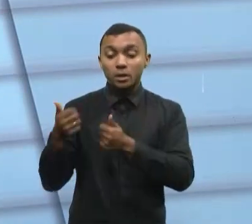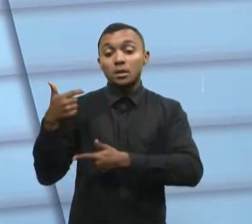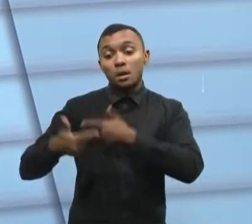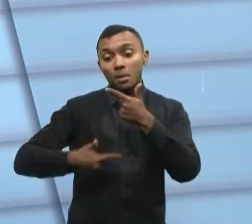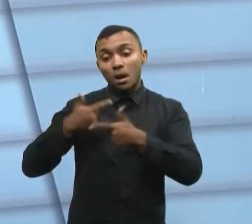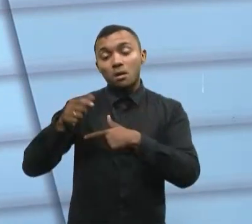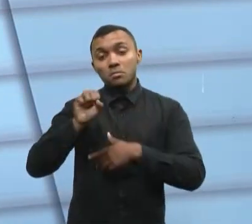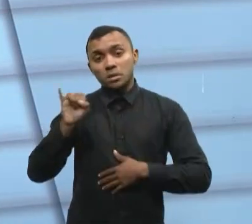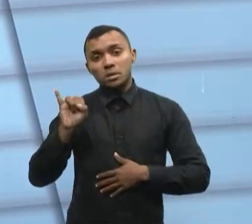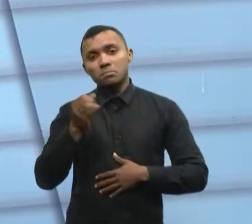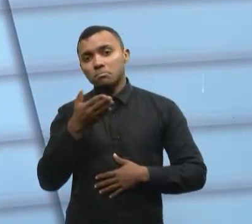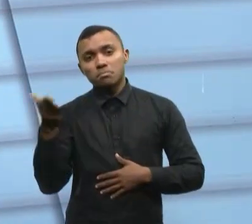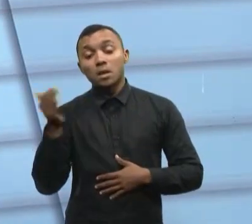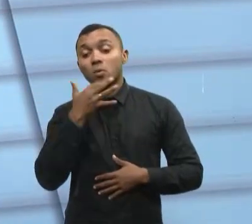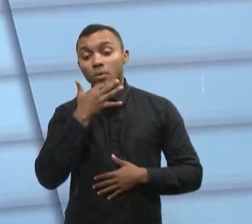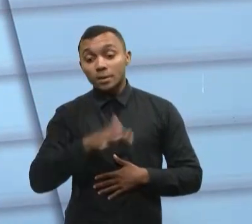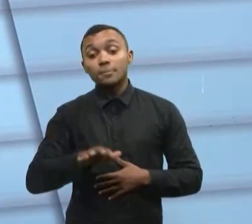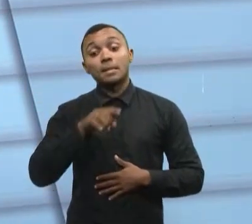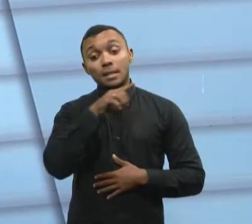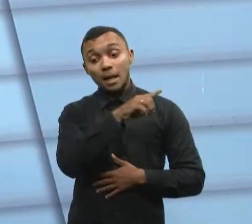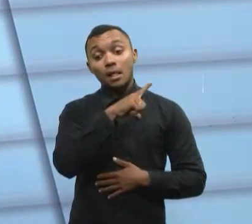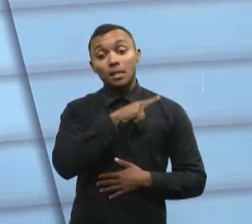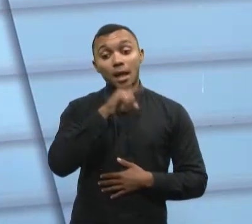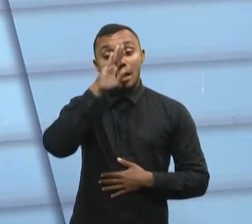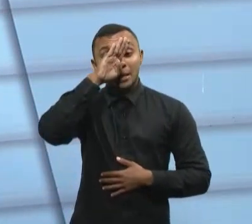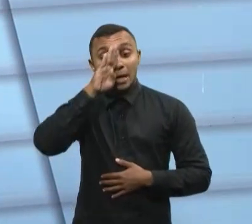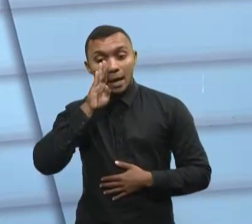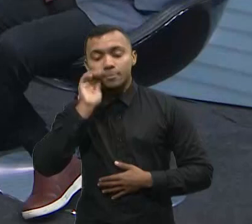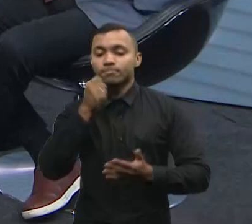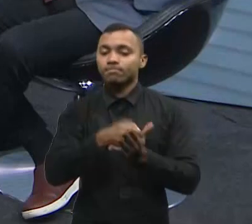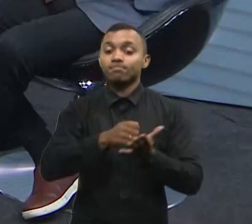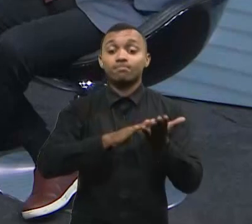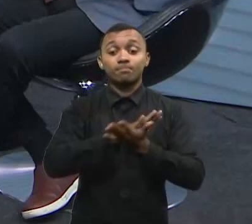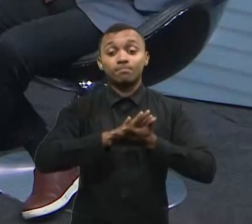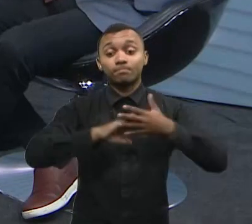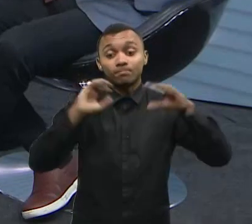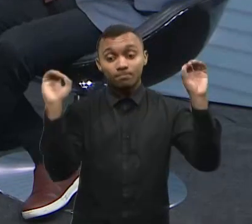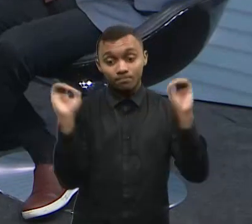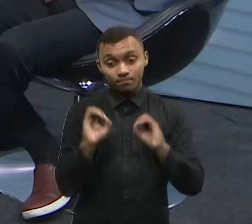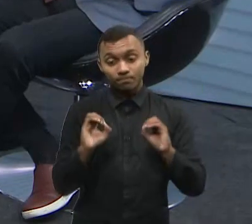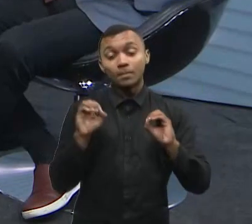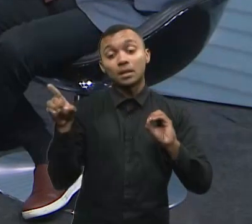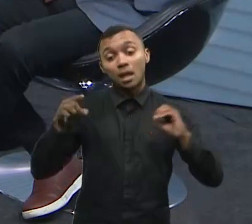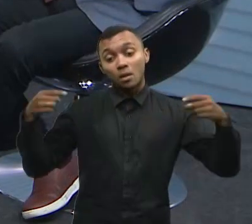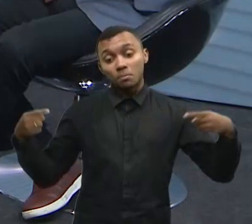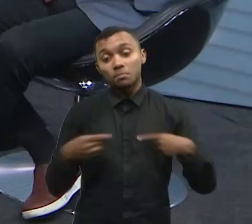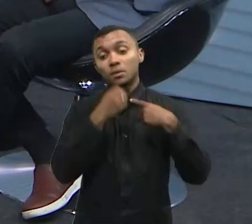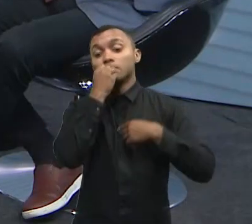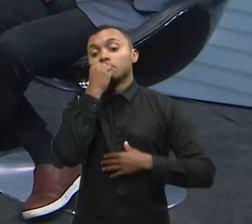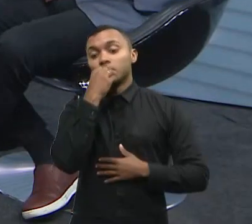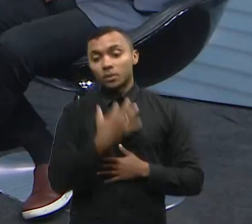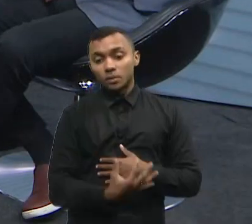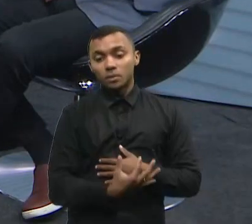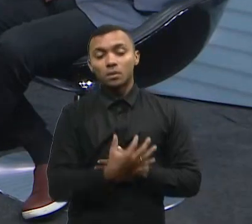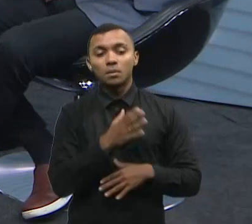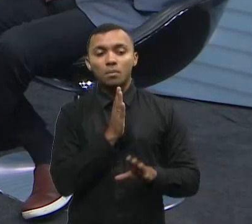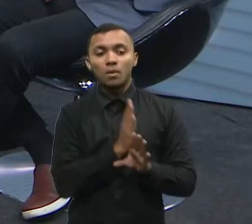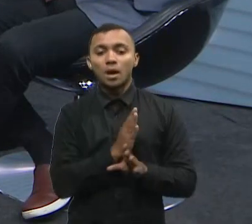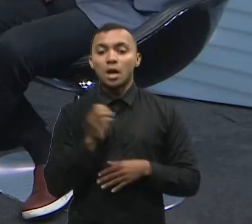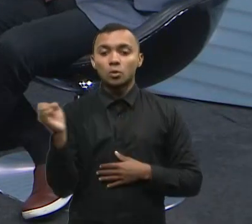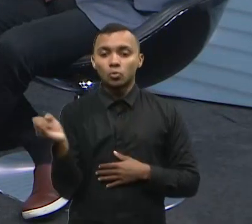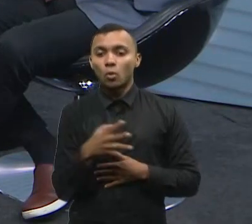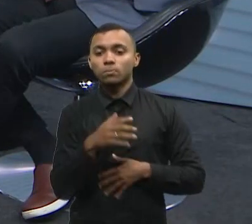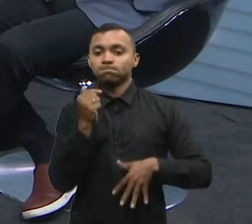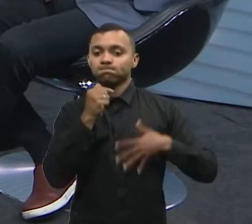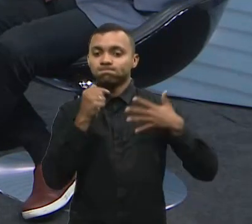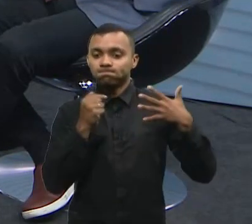sabe que é gratuito, que é público... Eu conheci, é gratuito, é muito adequado, é muito diante das normas que